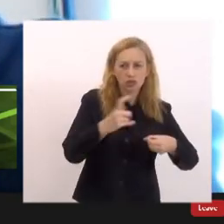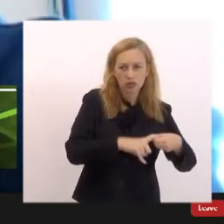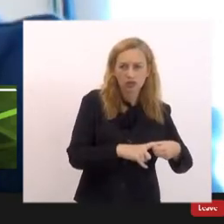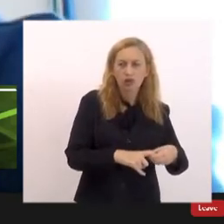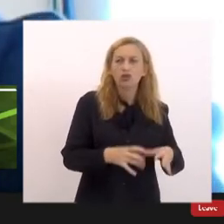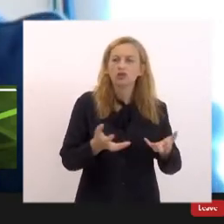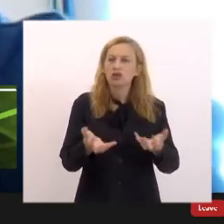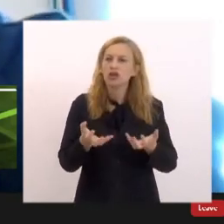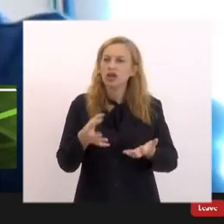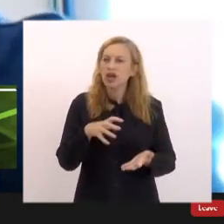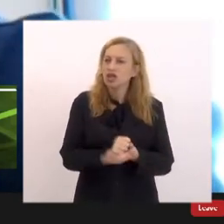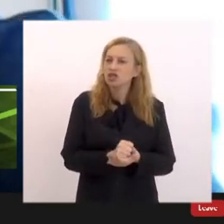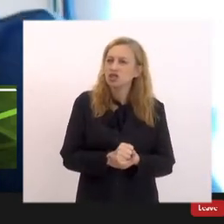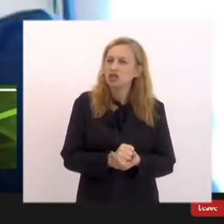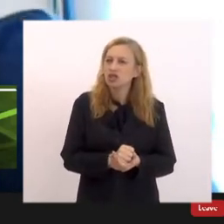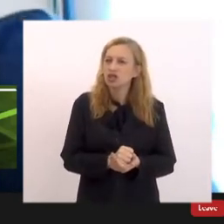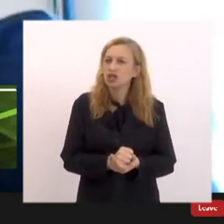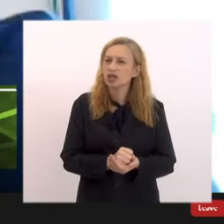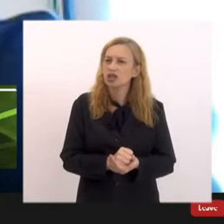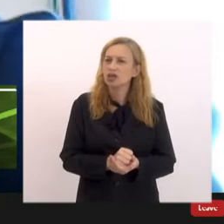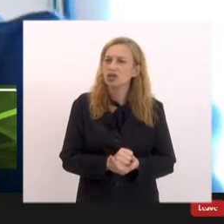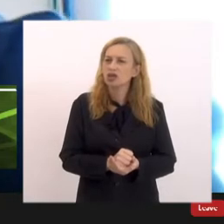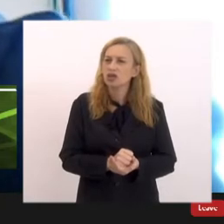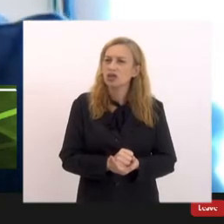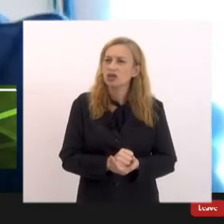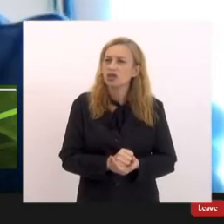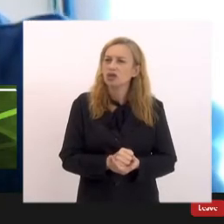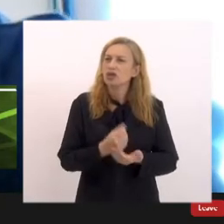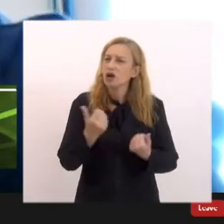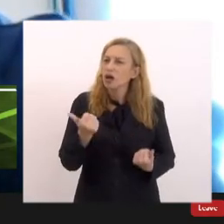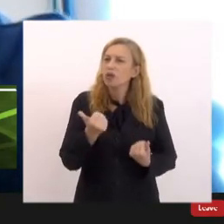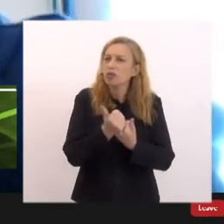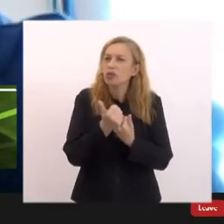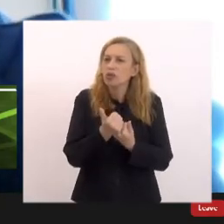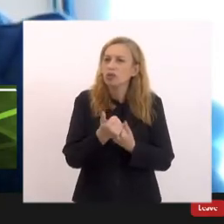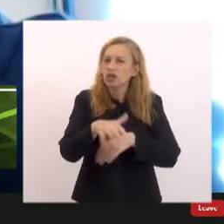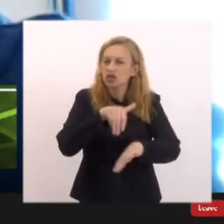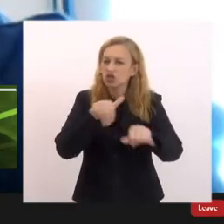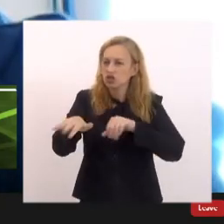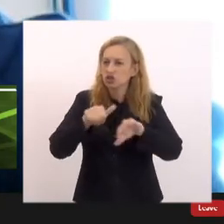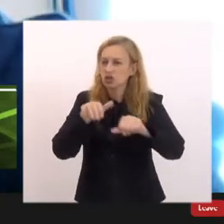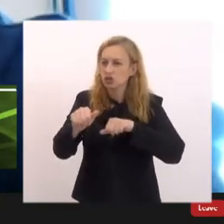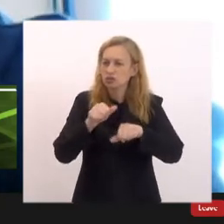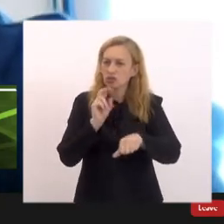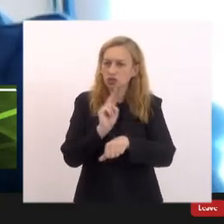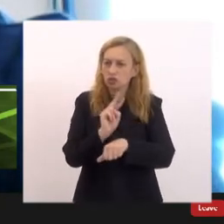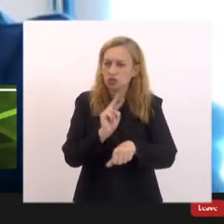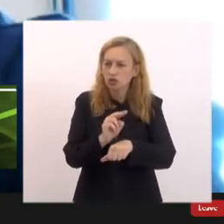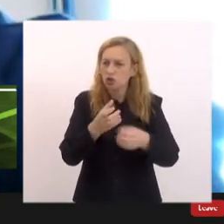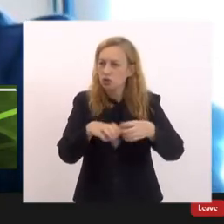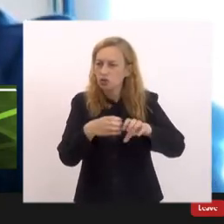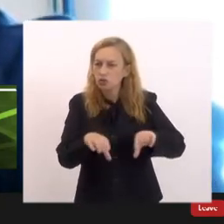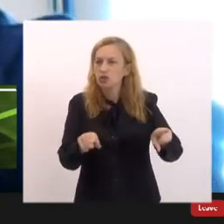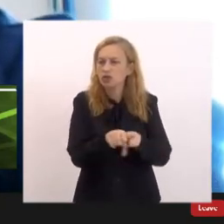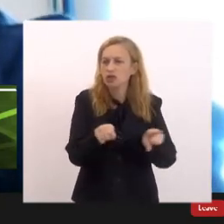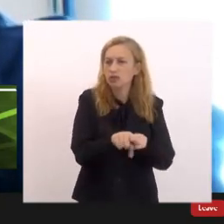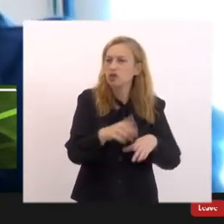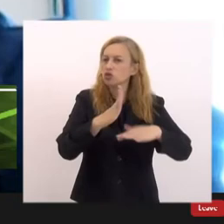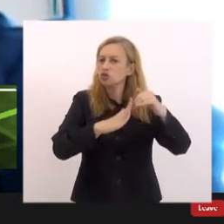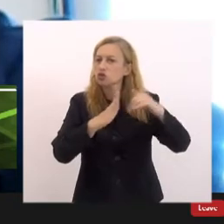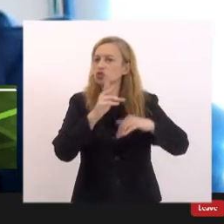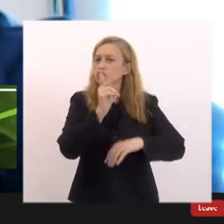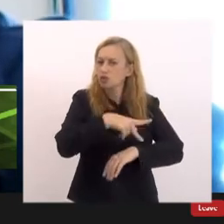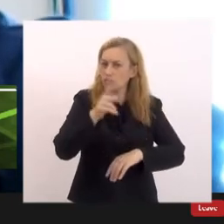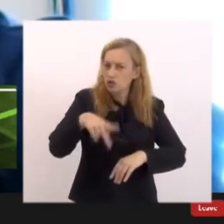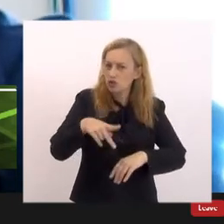Só quero aqui registrar, né, o meu apoio para que a gente convoque os inspetores concursados e convoque também os professores